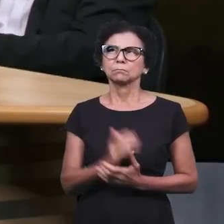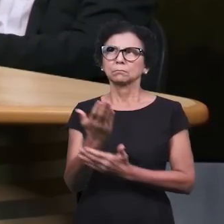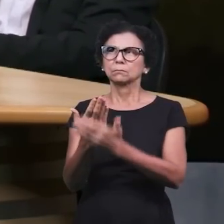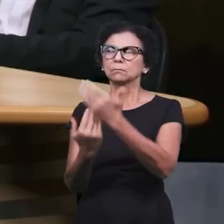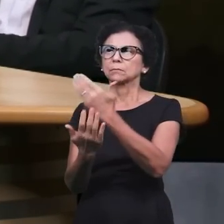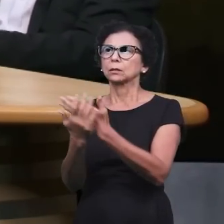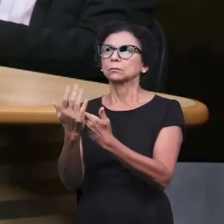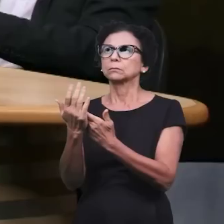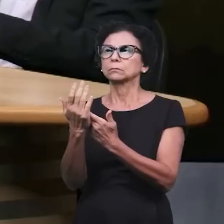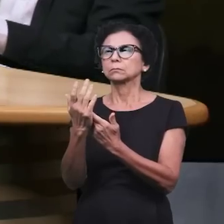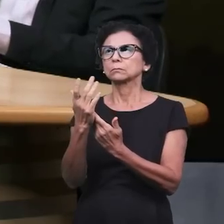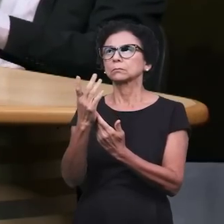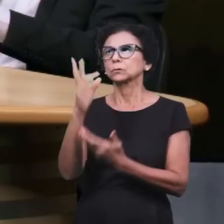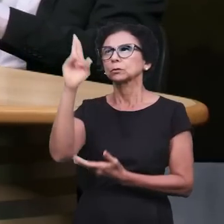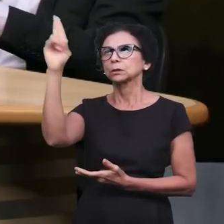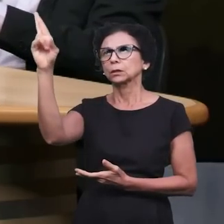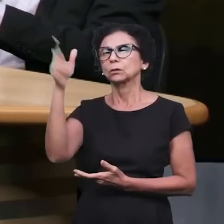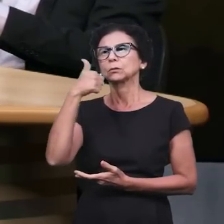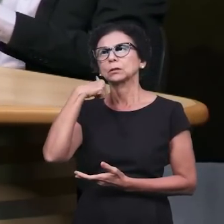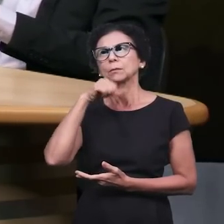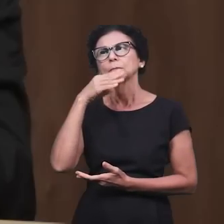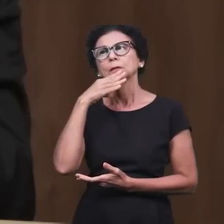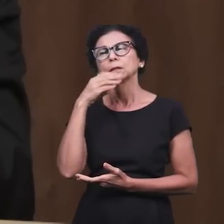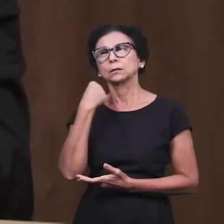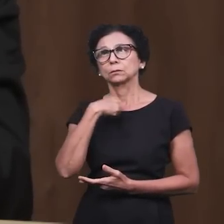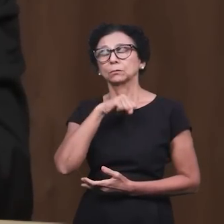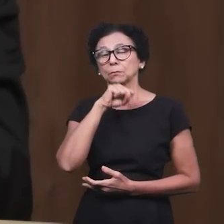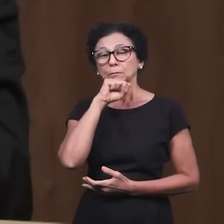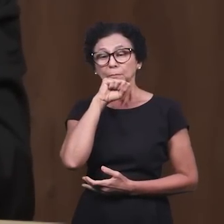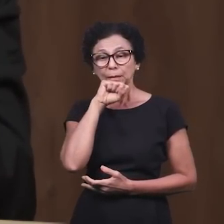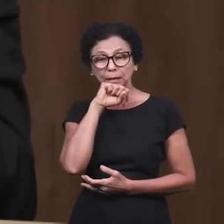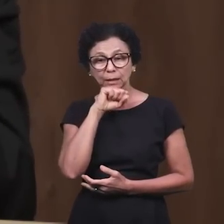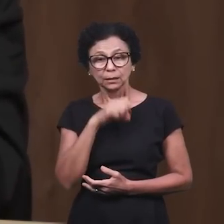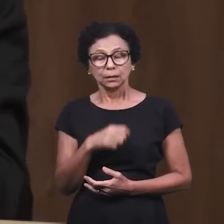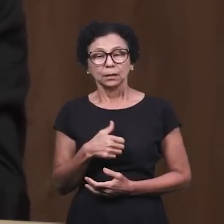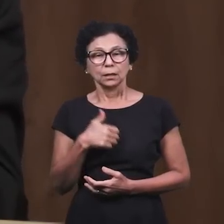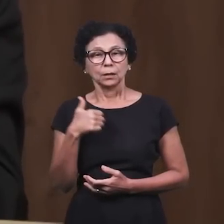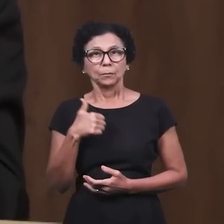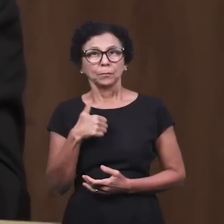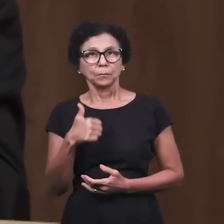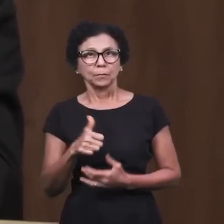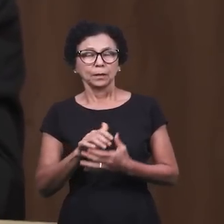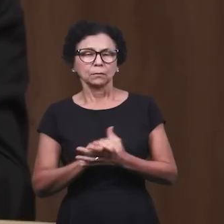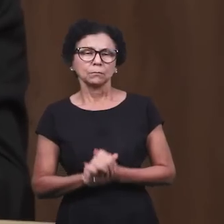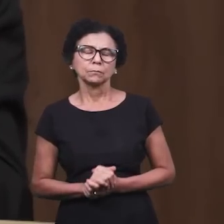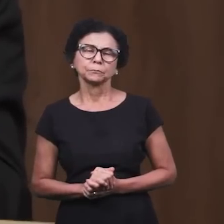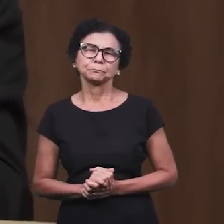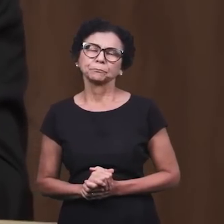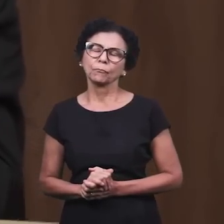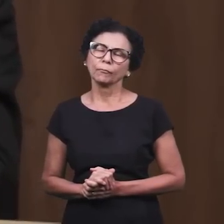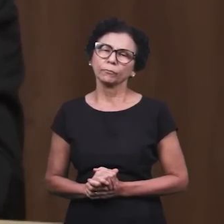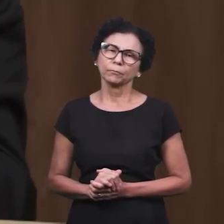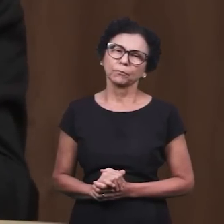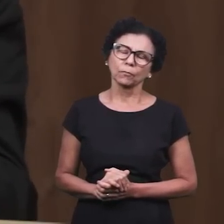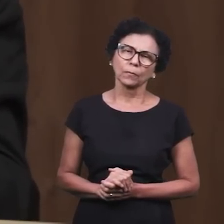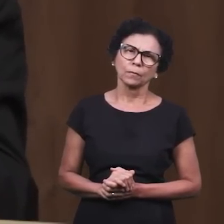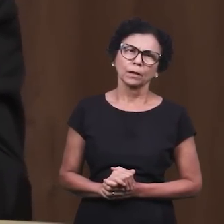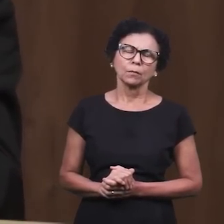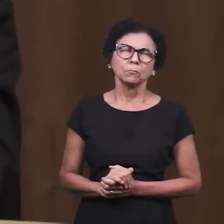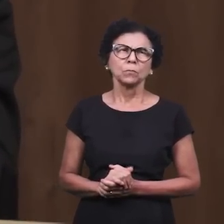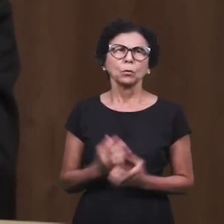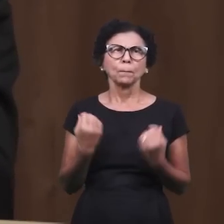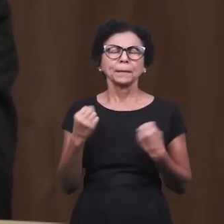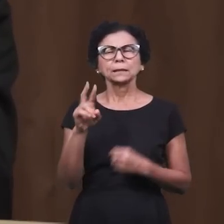pais, eu acho que o primeiro ponto que tem que ser abordado é falar do alvo. Quando se fala em flecha, se fala de algum